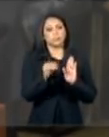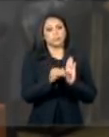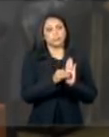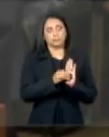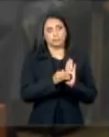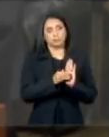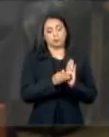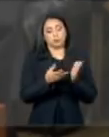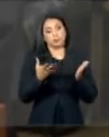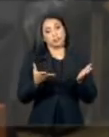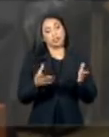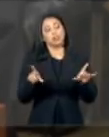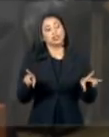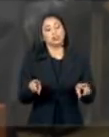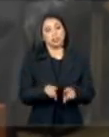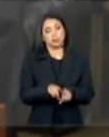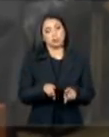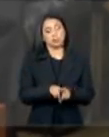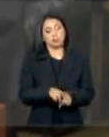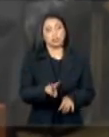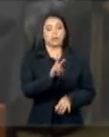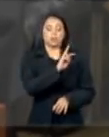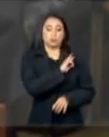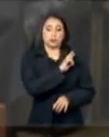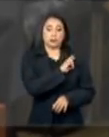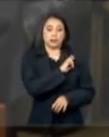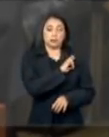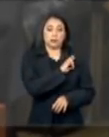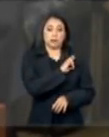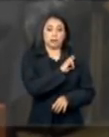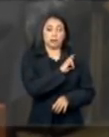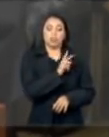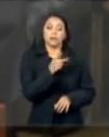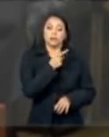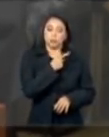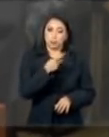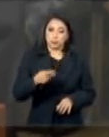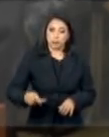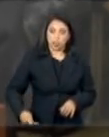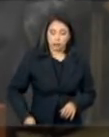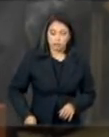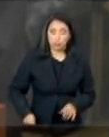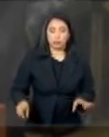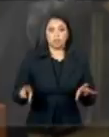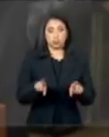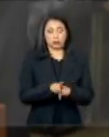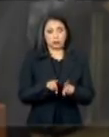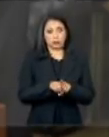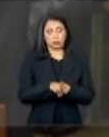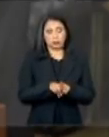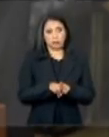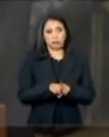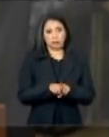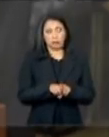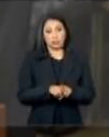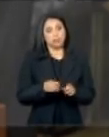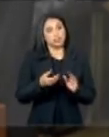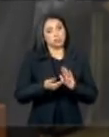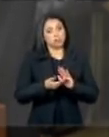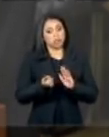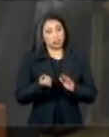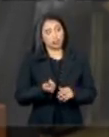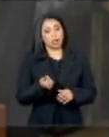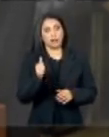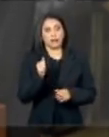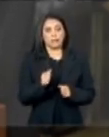também é competência direta ou delegada do presidente da república o desprovimento aposentadoria